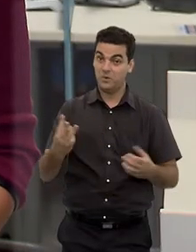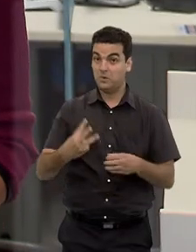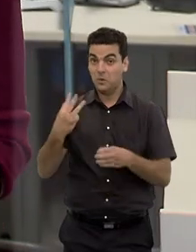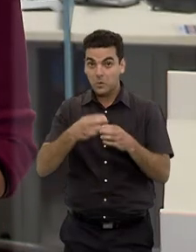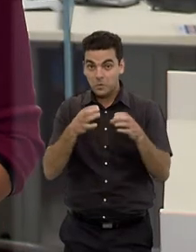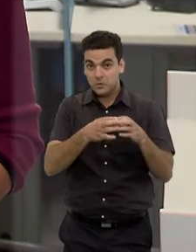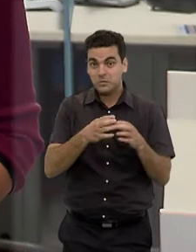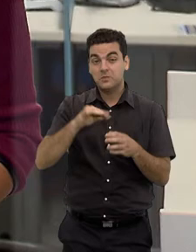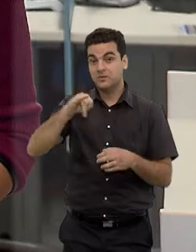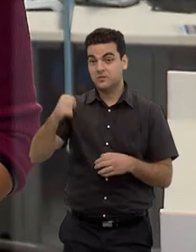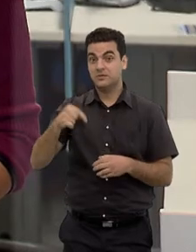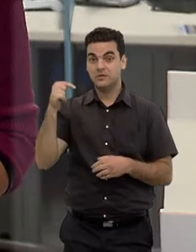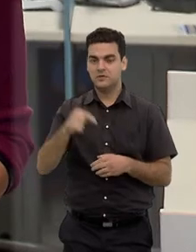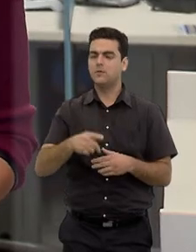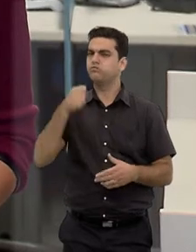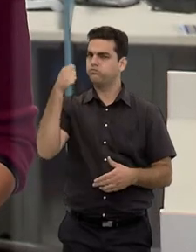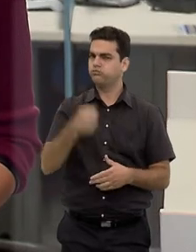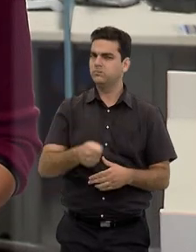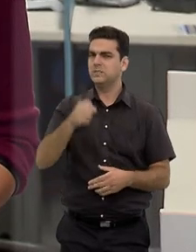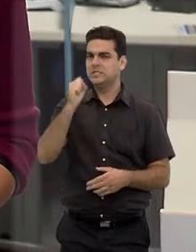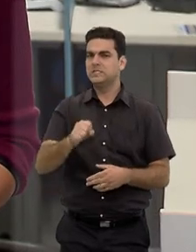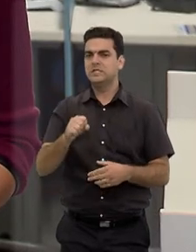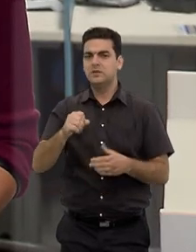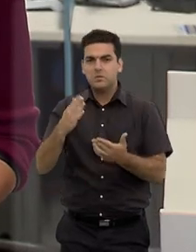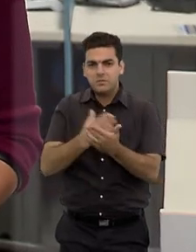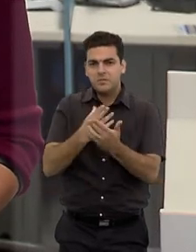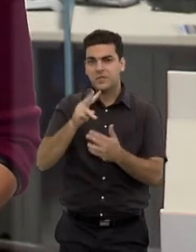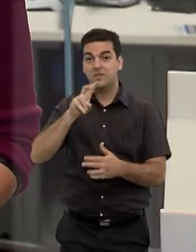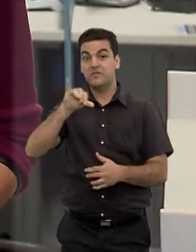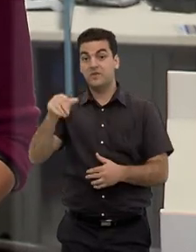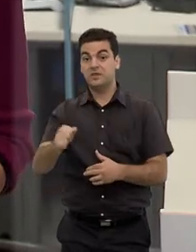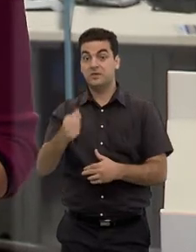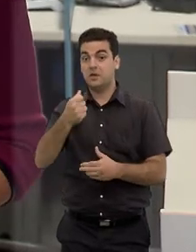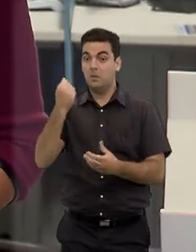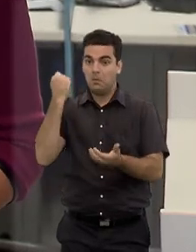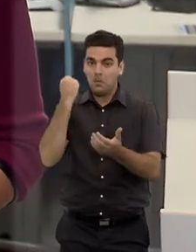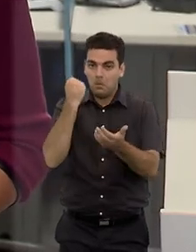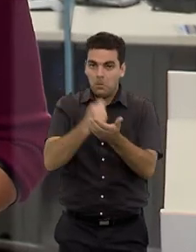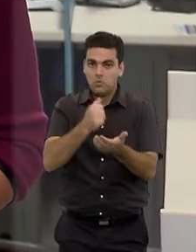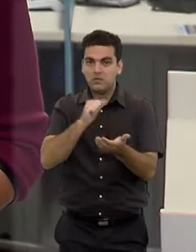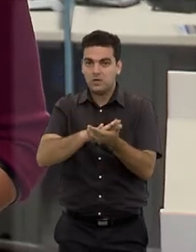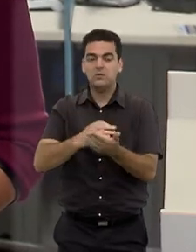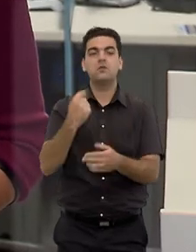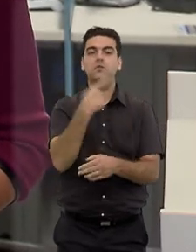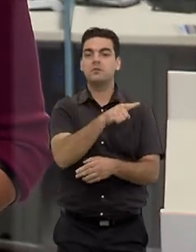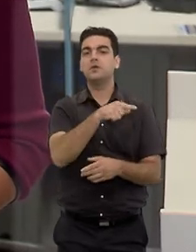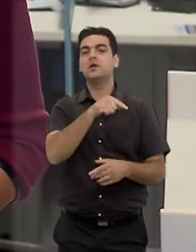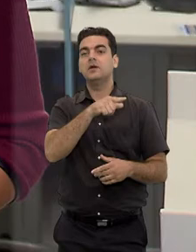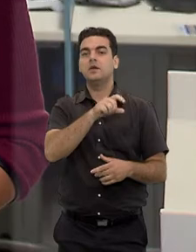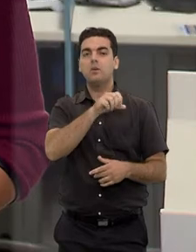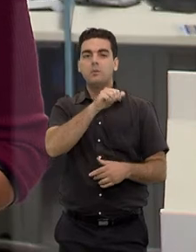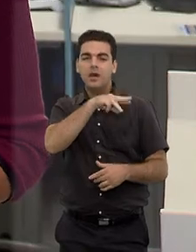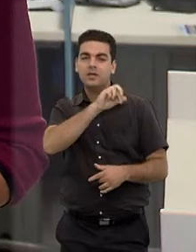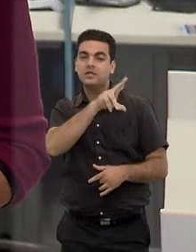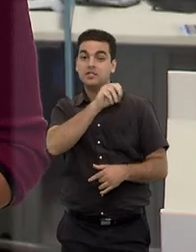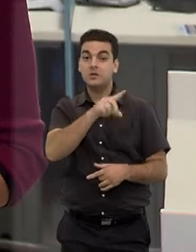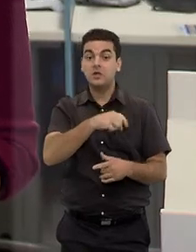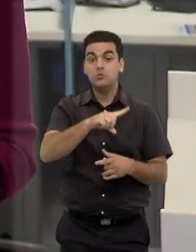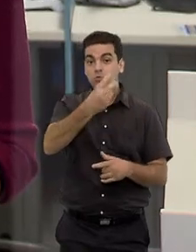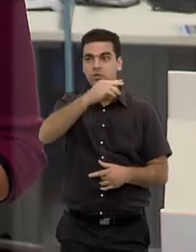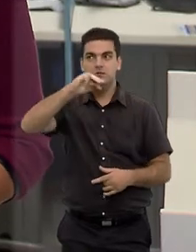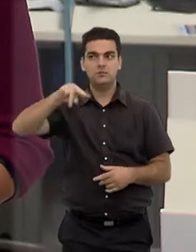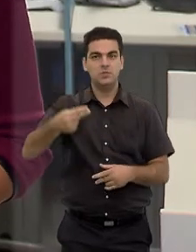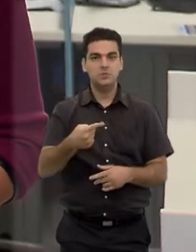Olá, a terceira turma do STJ confirmou a condenação da revista Veja a indenizar a família do ex-governador de Sergipe, Marcelo Deda,